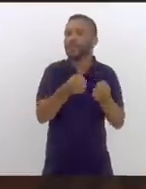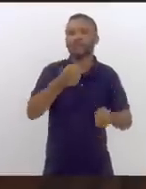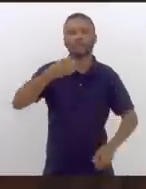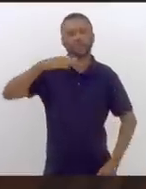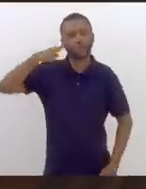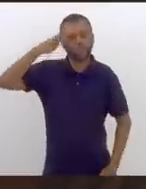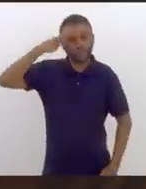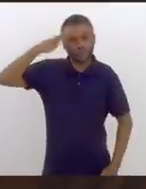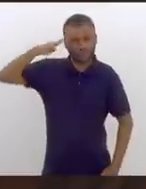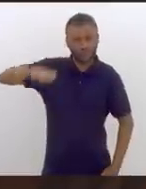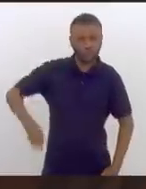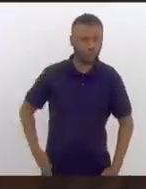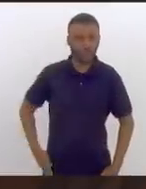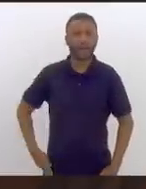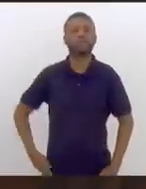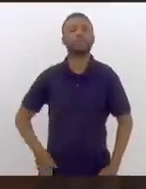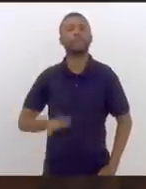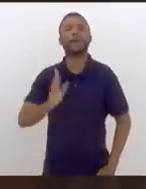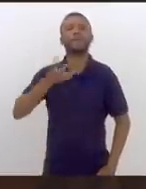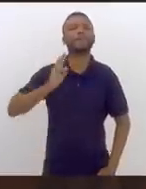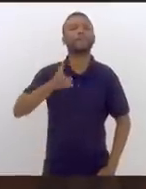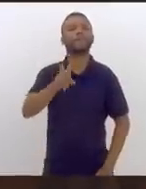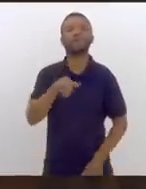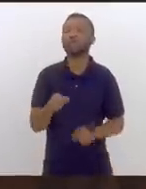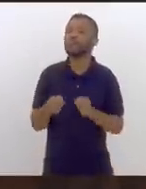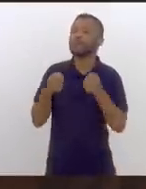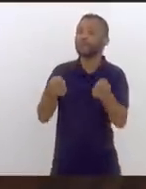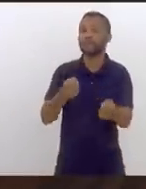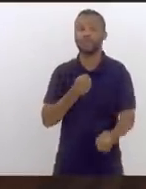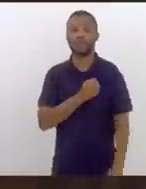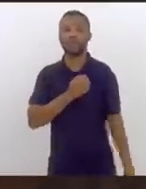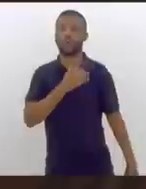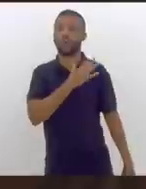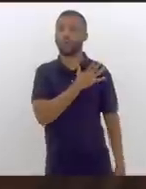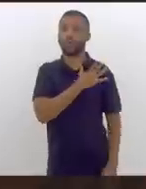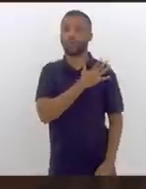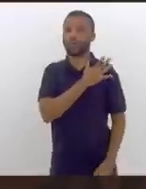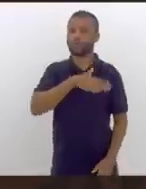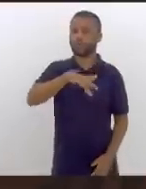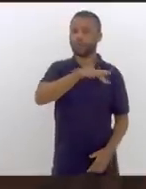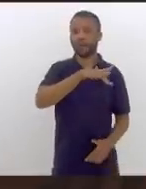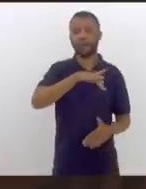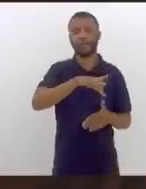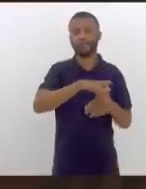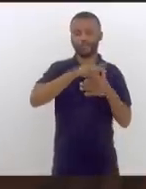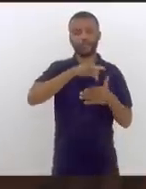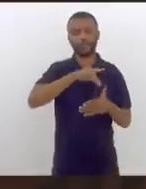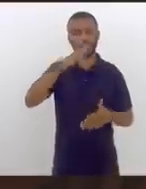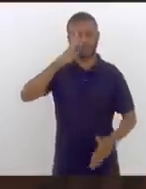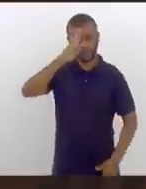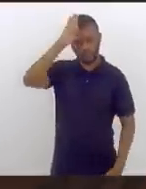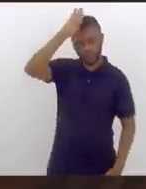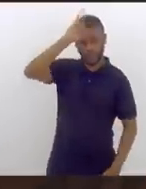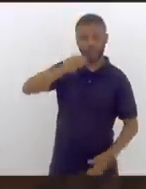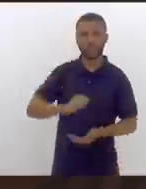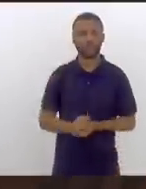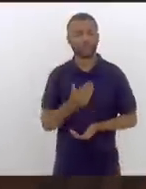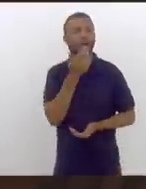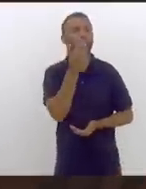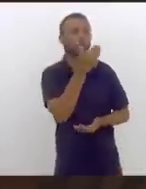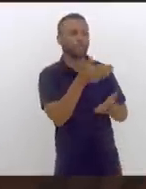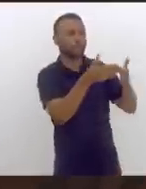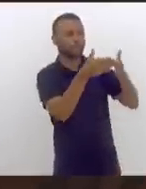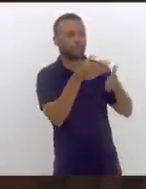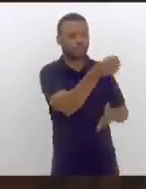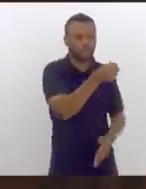Mas eu sempre como exemplo uma vez quando defendia o Coronel do bombeiro secretário em que pedia ele o microfone para poder